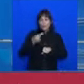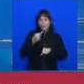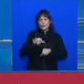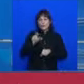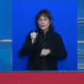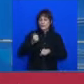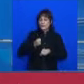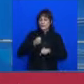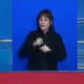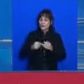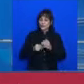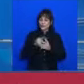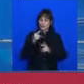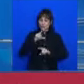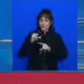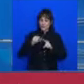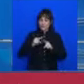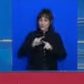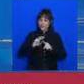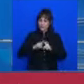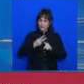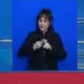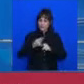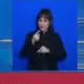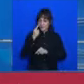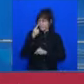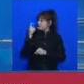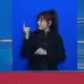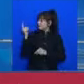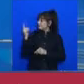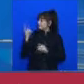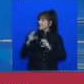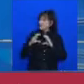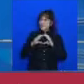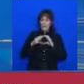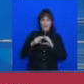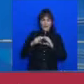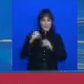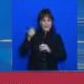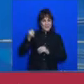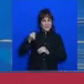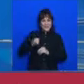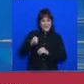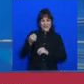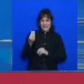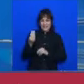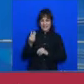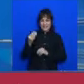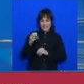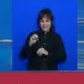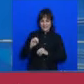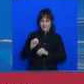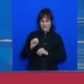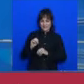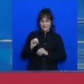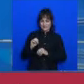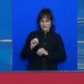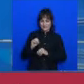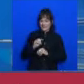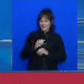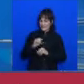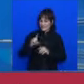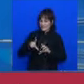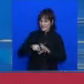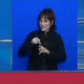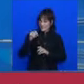e último número do primeiro sorteio da dupla Sena. Bola branca, número 30. Branca, 30. E